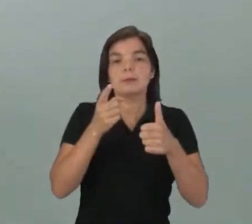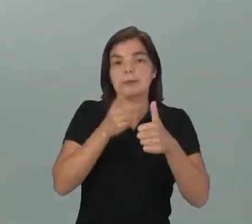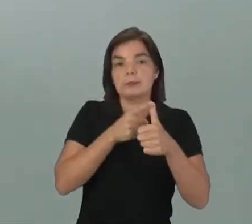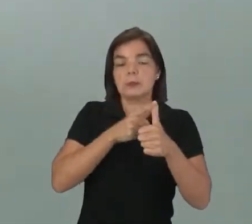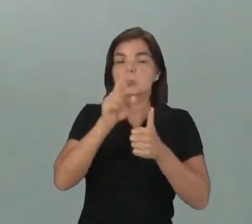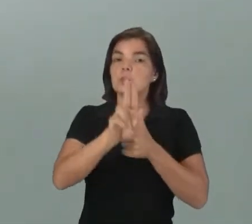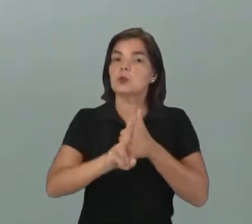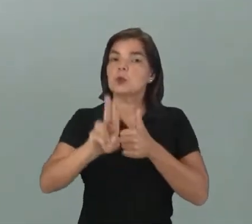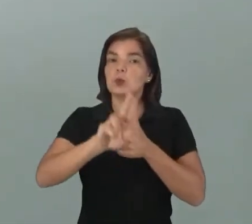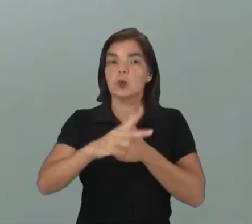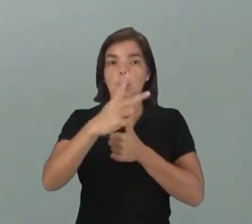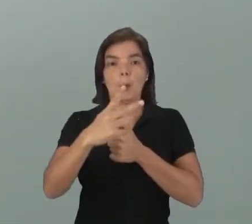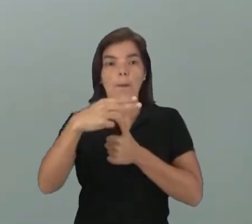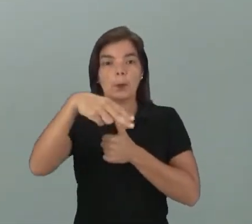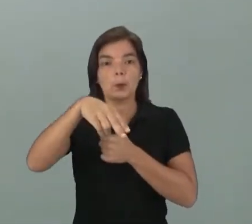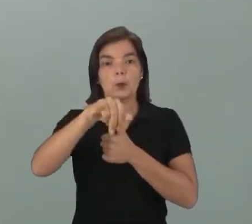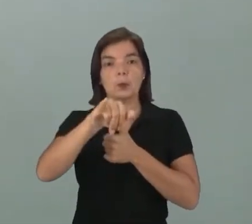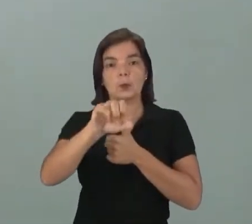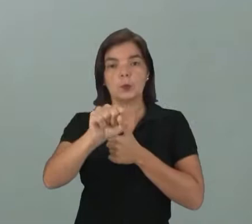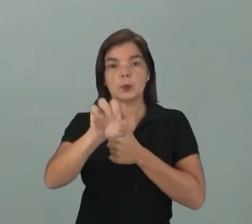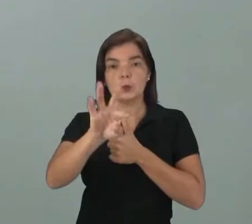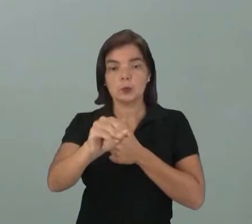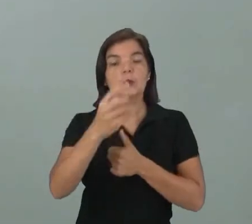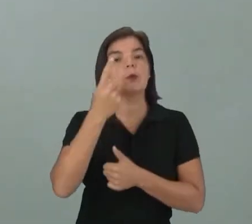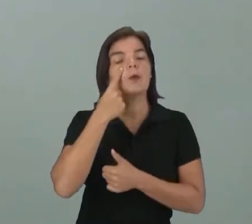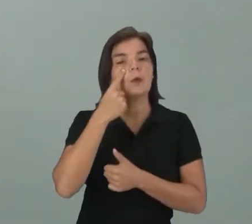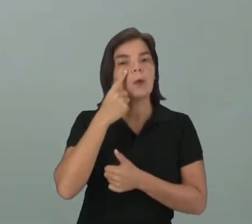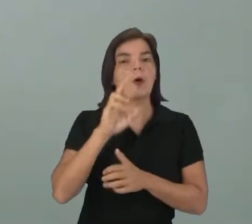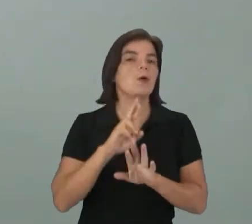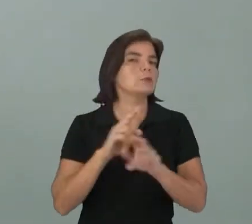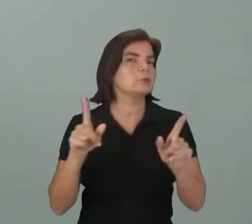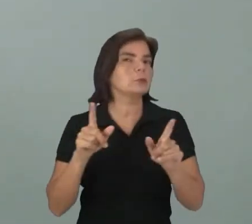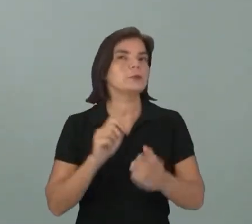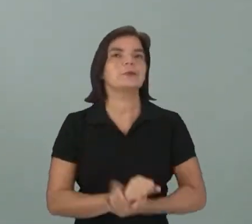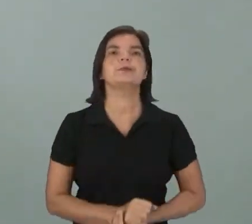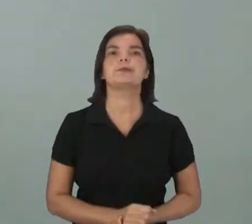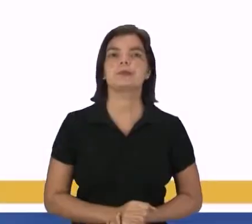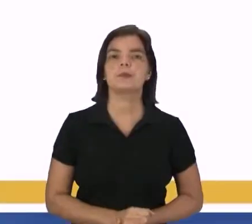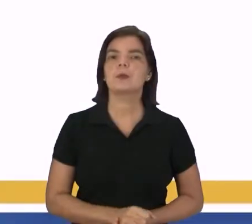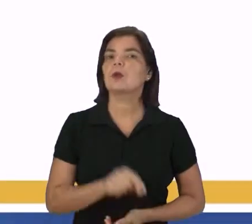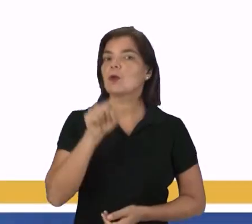primeiramente eu utilizei o pronome isto. Agora vamos observar o contrário.